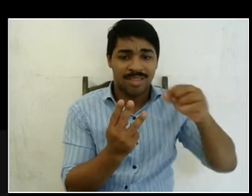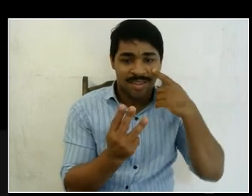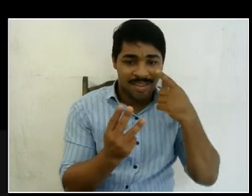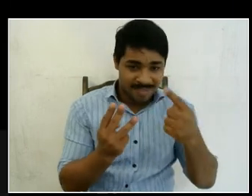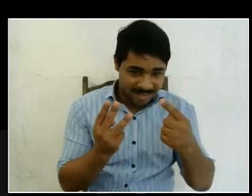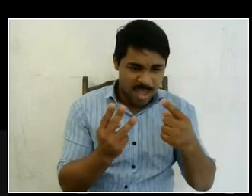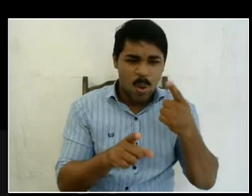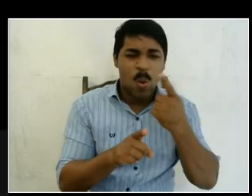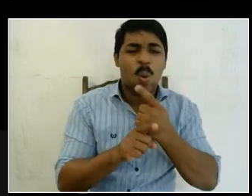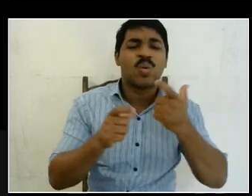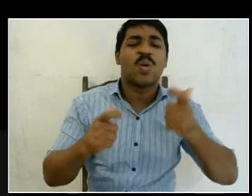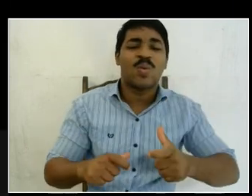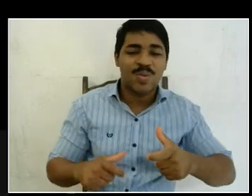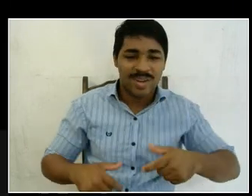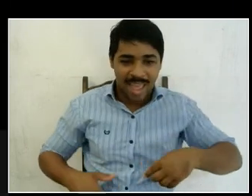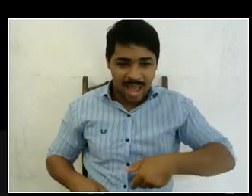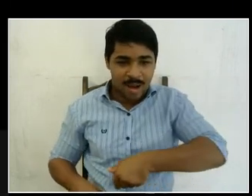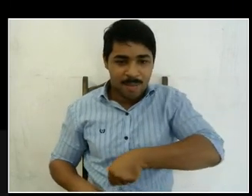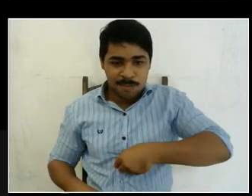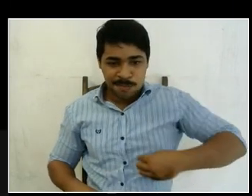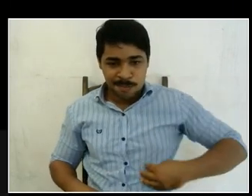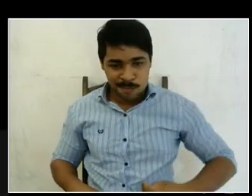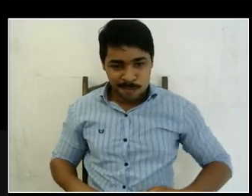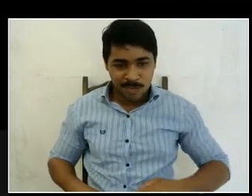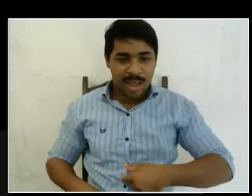Como está mostrando aqui.